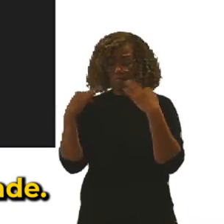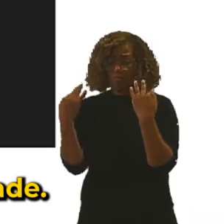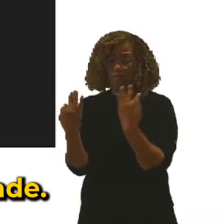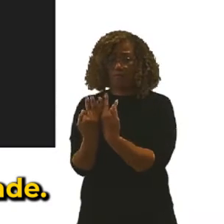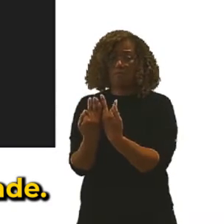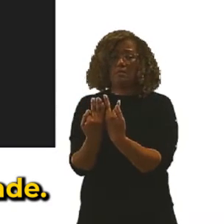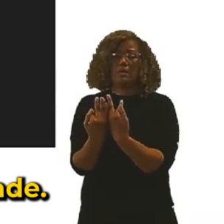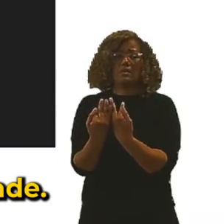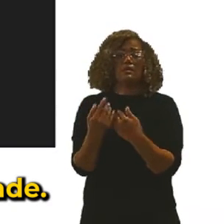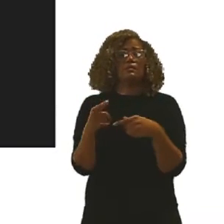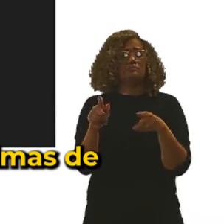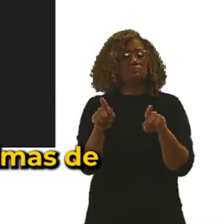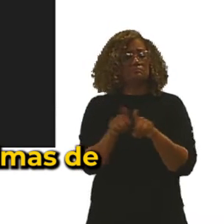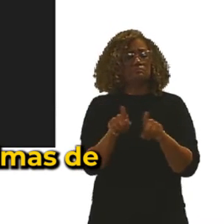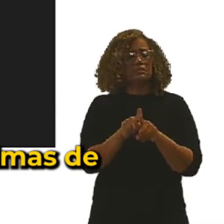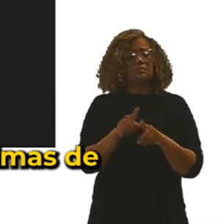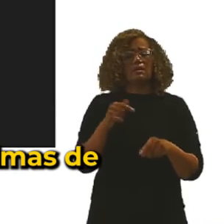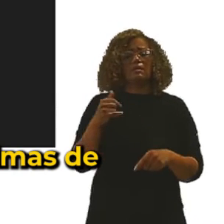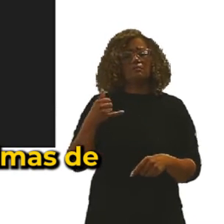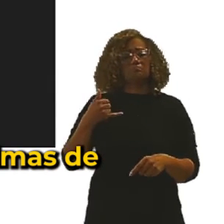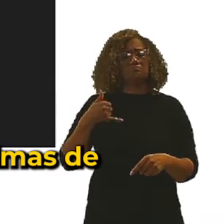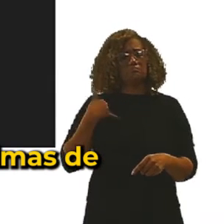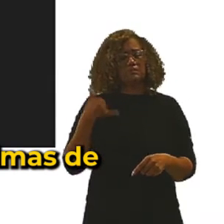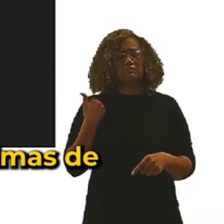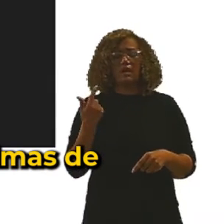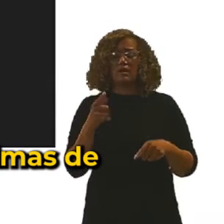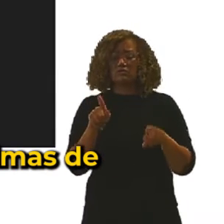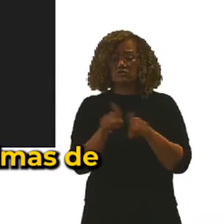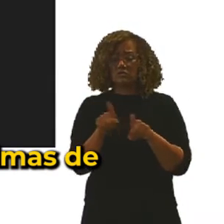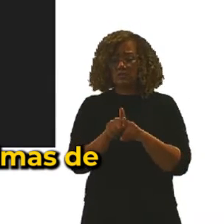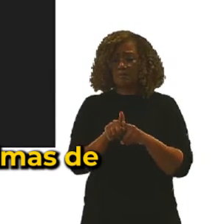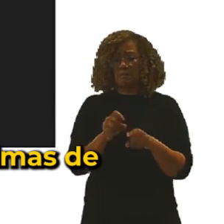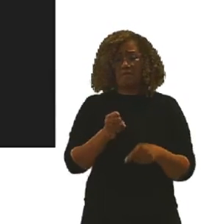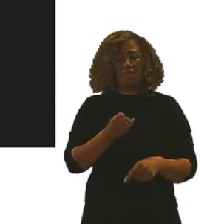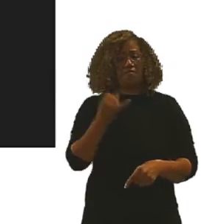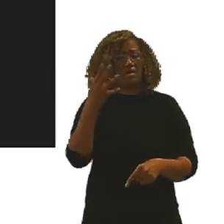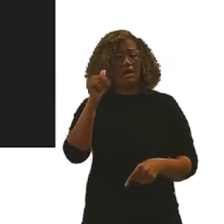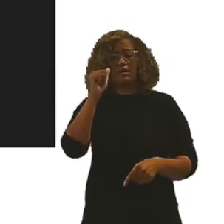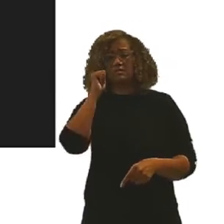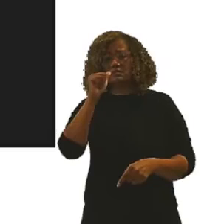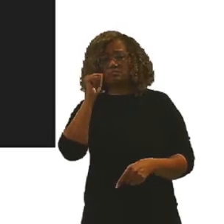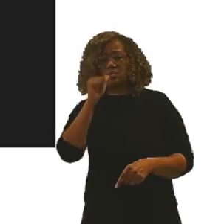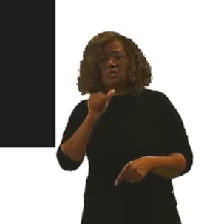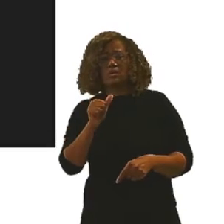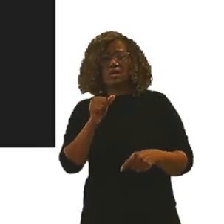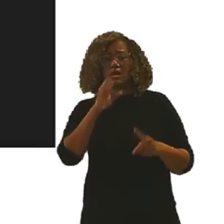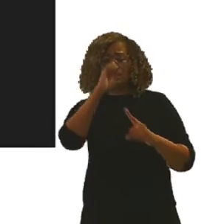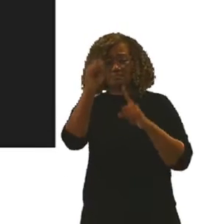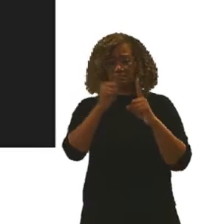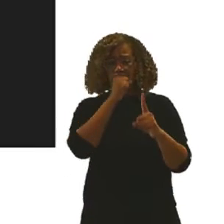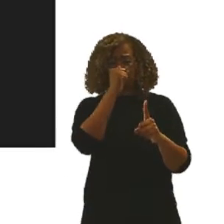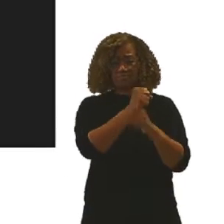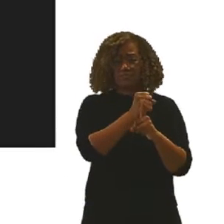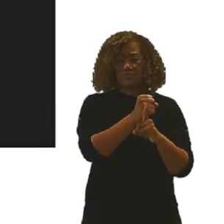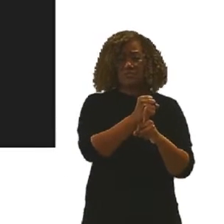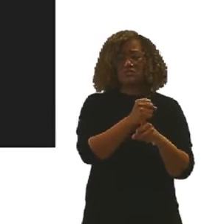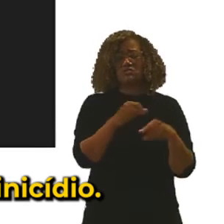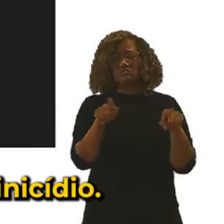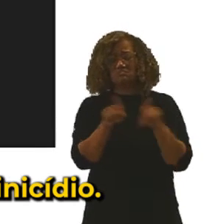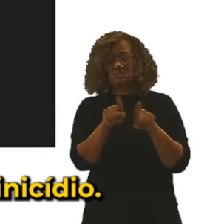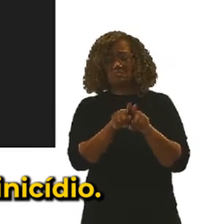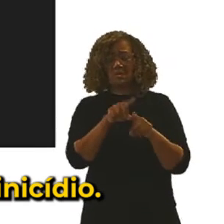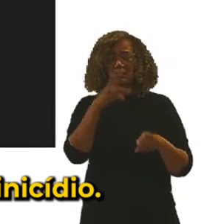destacamos aqui, em especial, a idade, a professora Ani já nos trouxe, a maioria das vítimas de feminicídio está entre 16 a 24 anos,